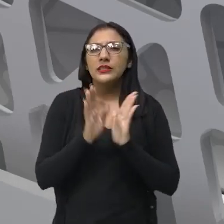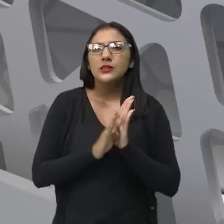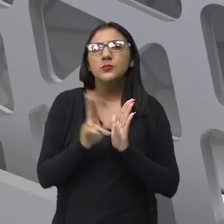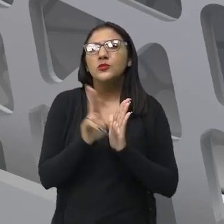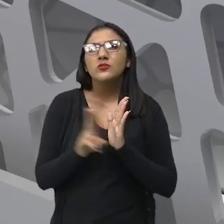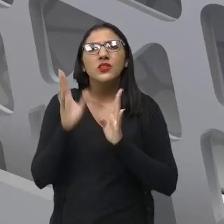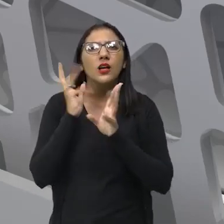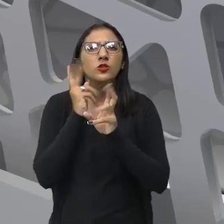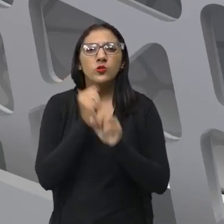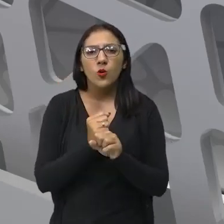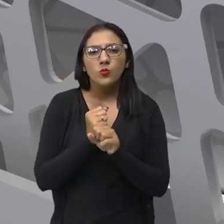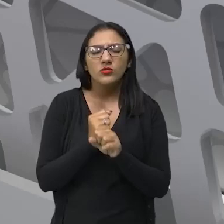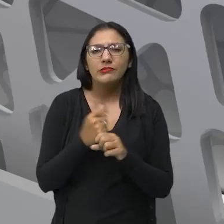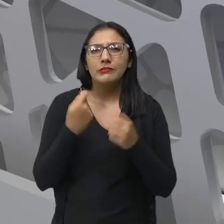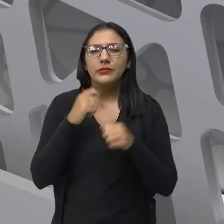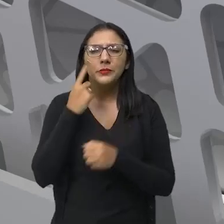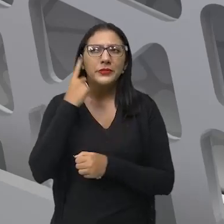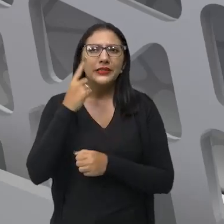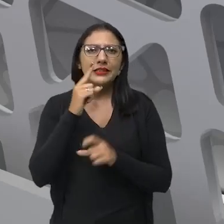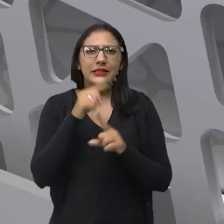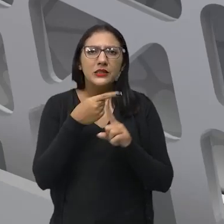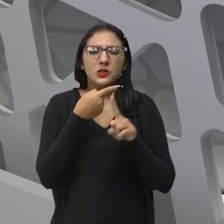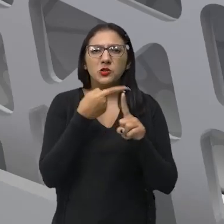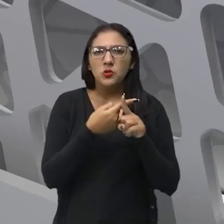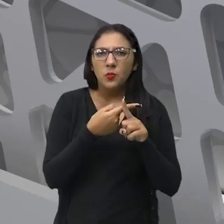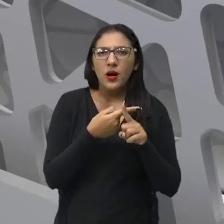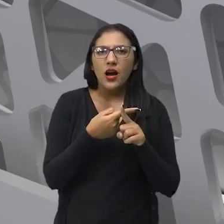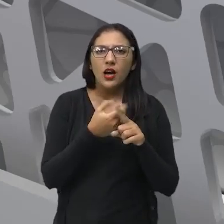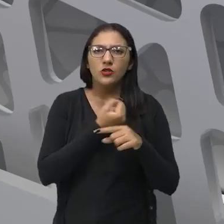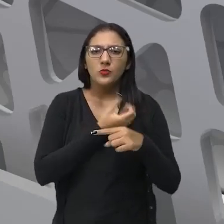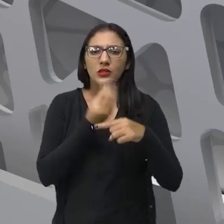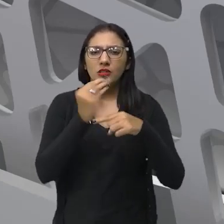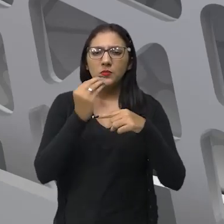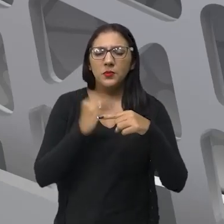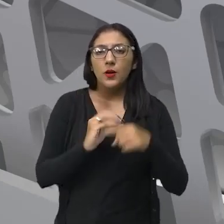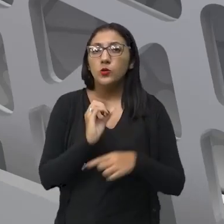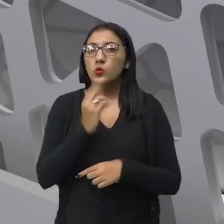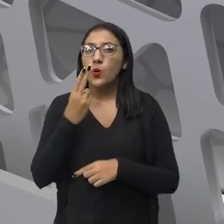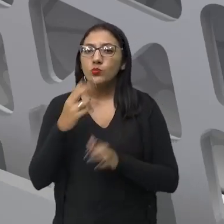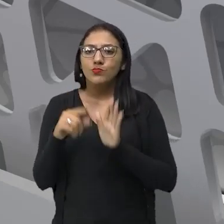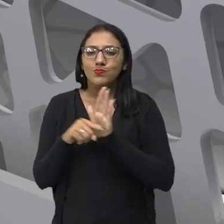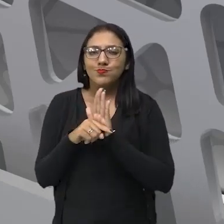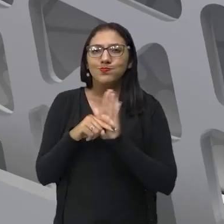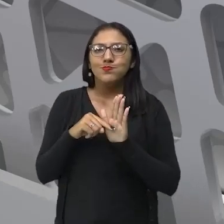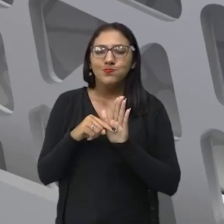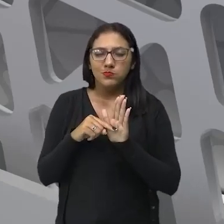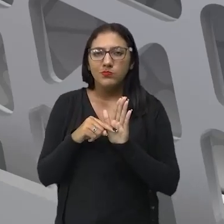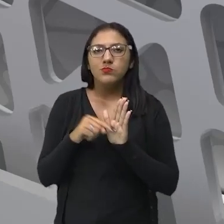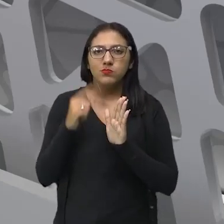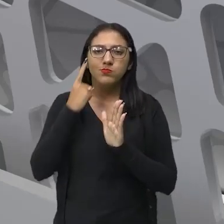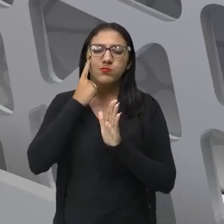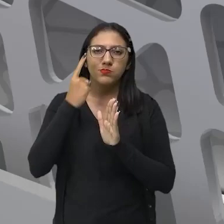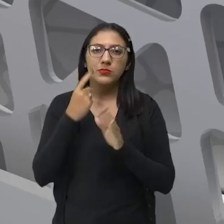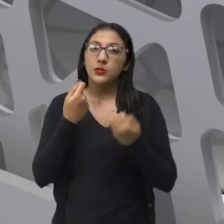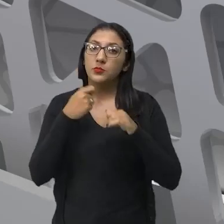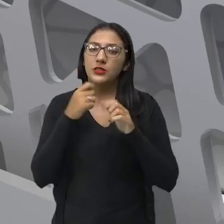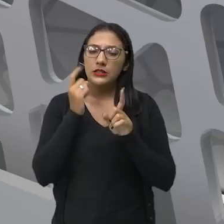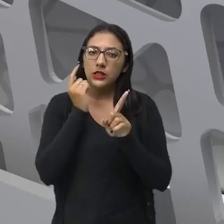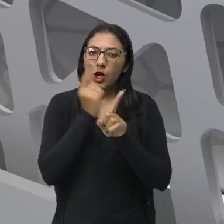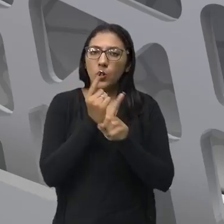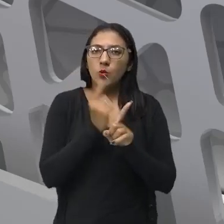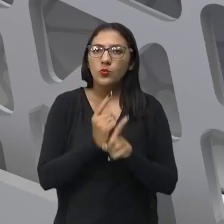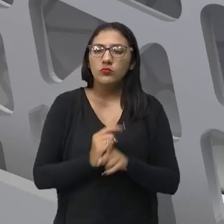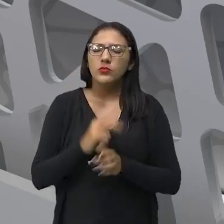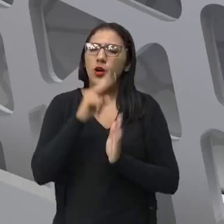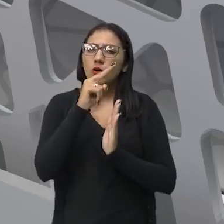fazer. Será que eu tenho que somar as duas frações? Será que eu tenho que subtrair? Né? Então a gente vai ter que descobrir junto aí,